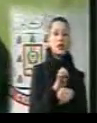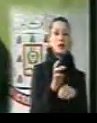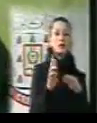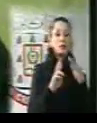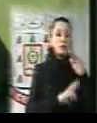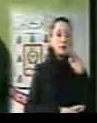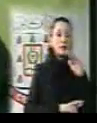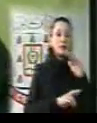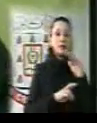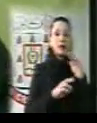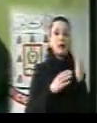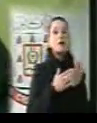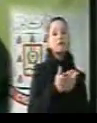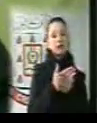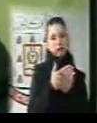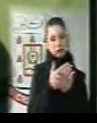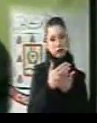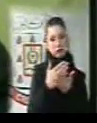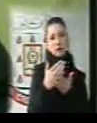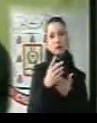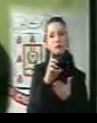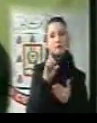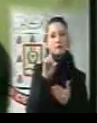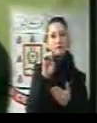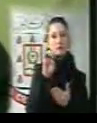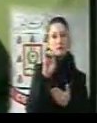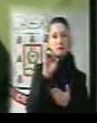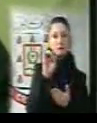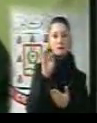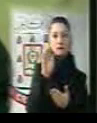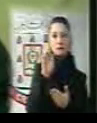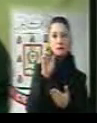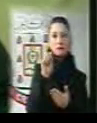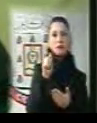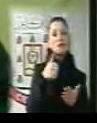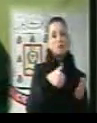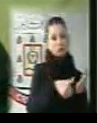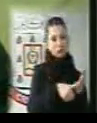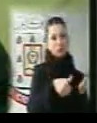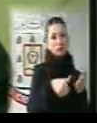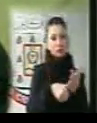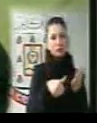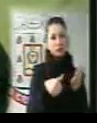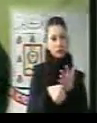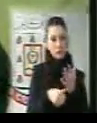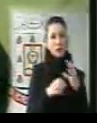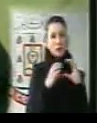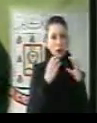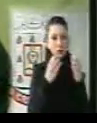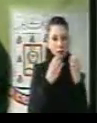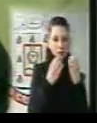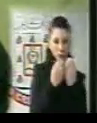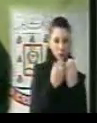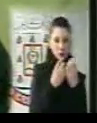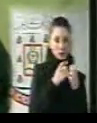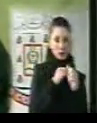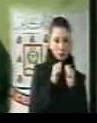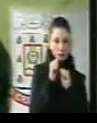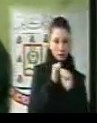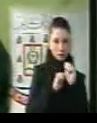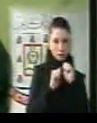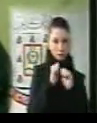do DINFRA, e dentro do DINFRA já foi vencido todas as etapas. Foi aprovado no Conselho de Administração do DINFRA,